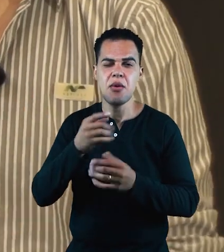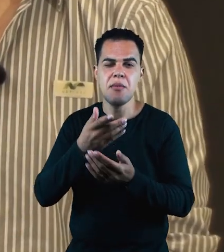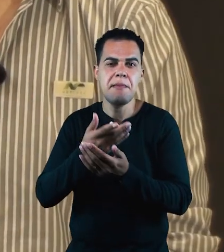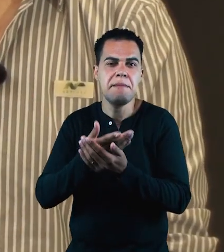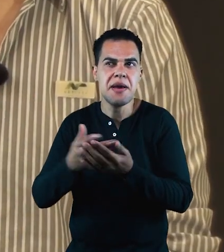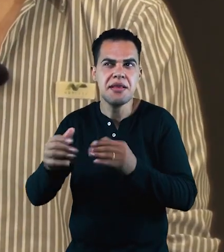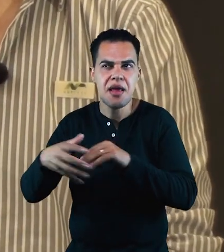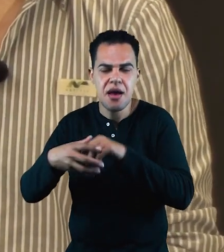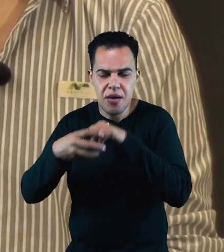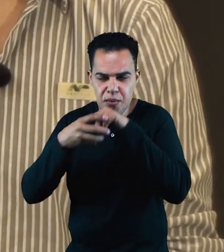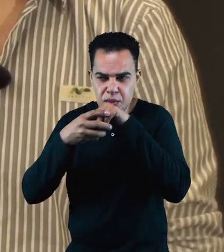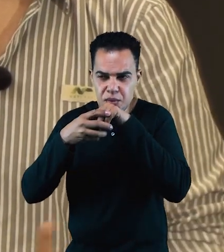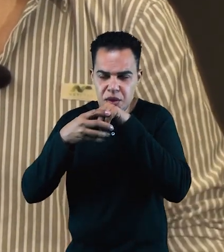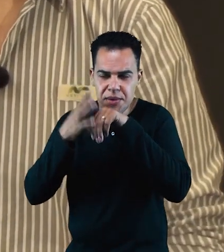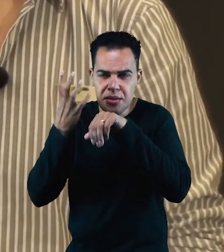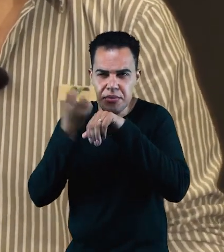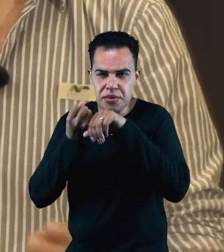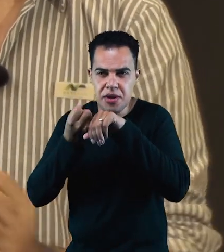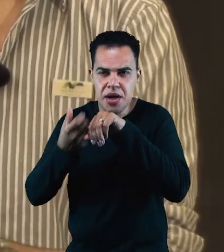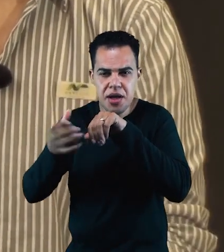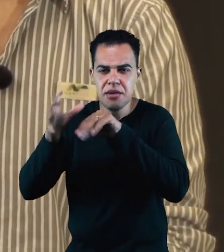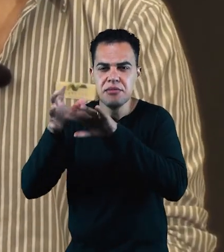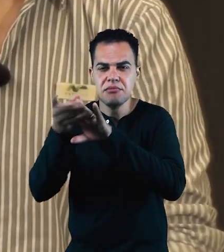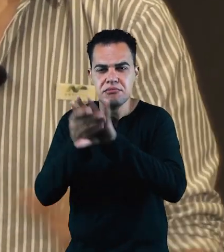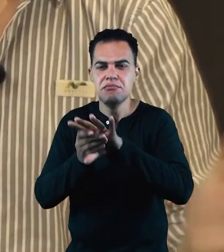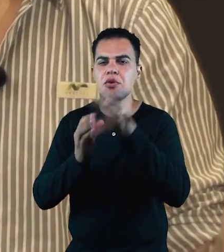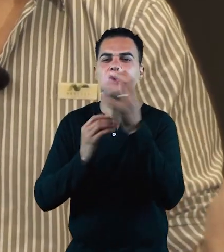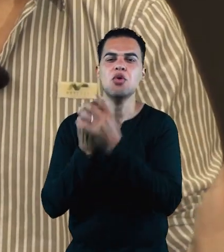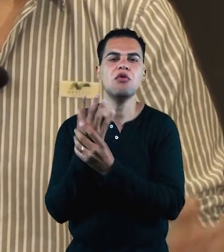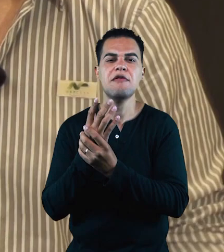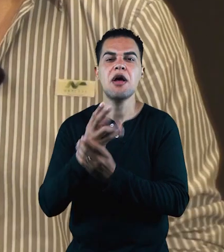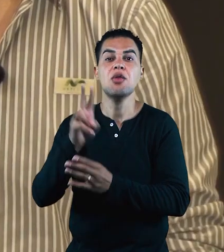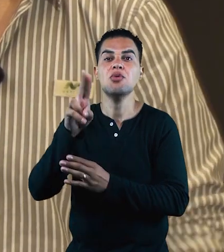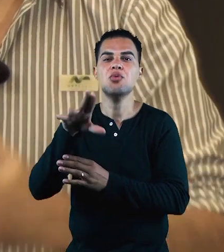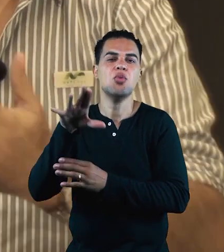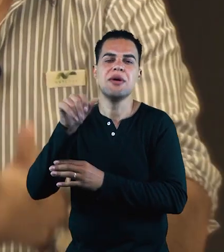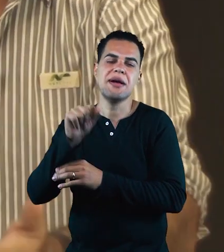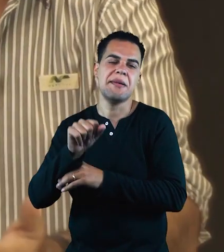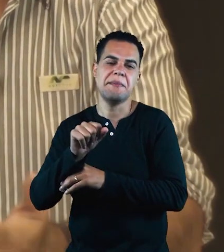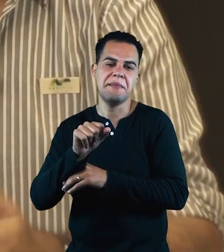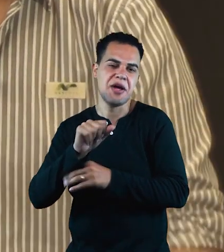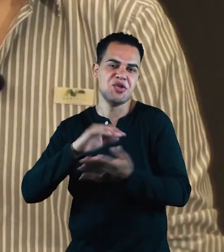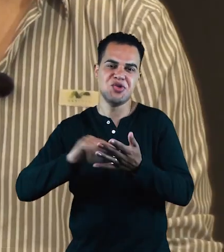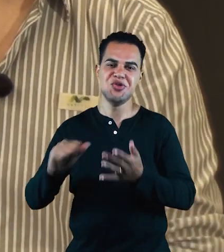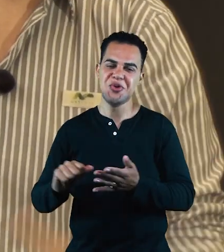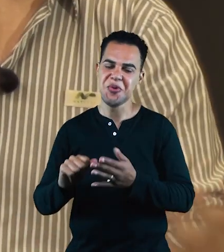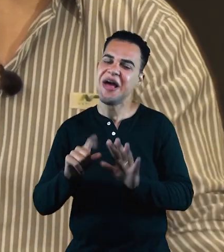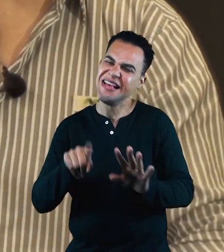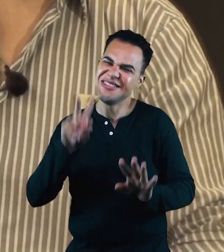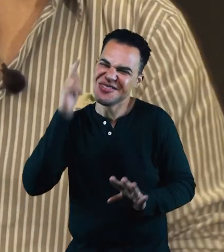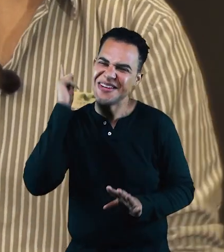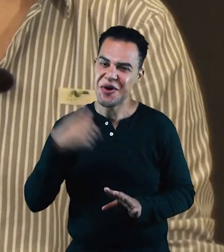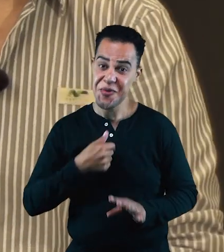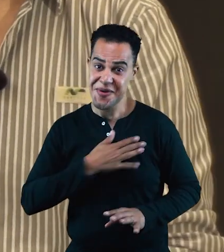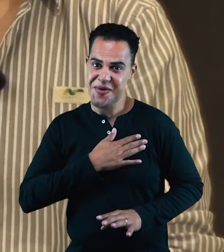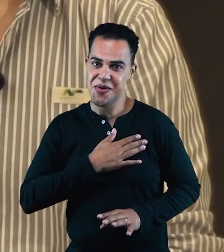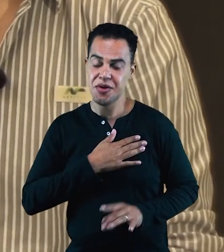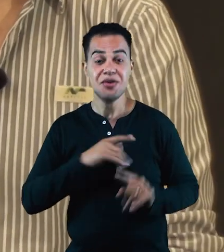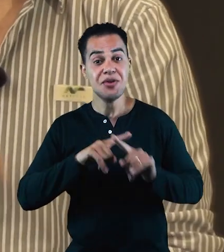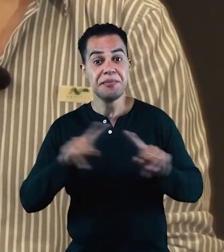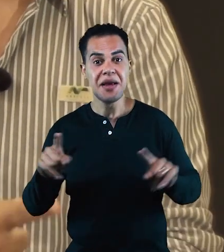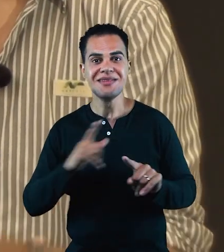calor daquele beijo, daquela paixão, ele colocou uma luva e nunca mais tirou. Essa é a versão que eu mais gosto. E tem a outra que